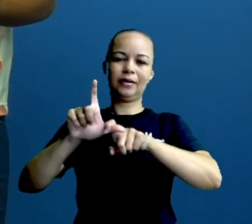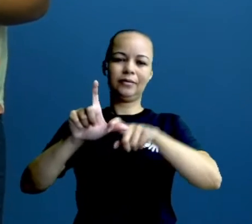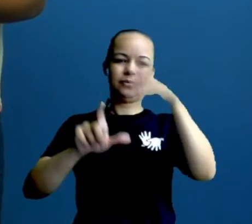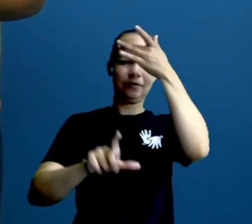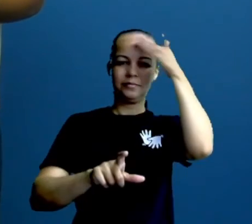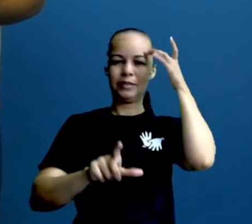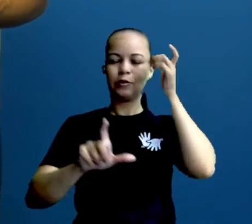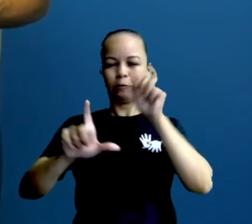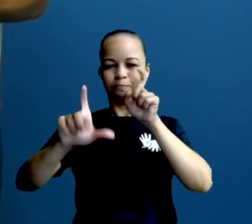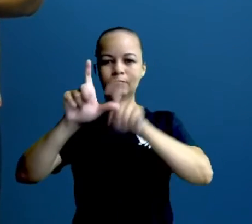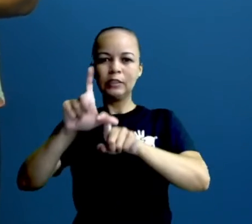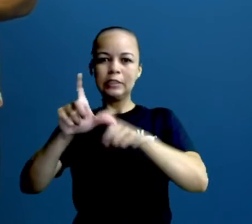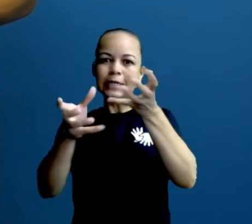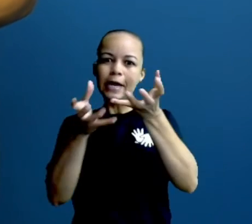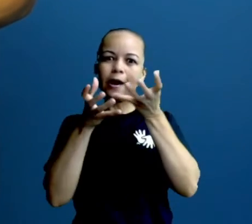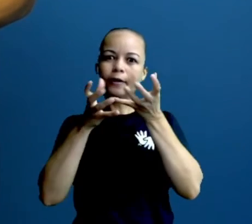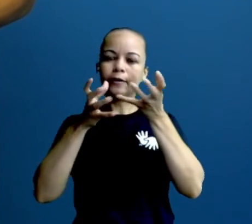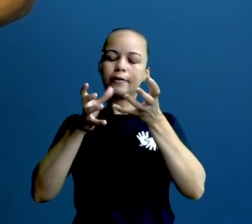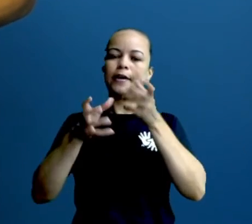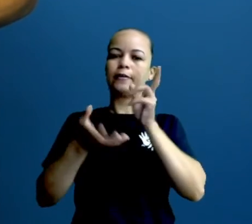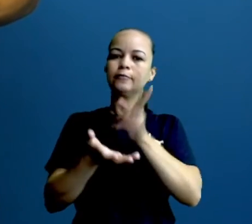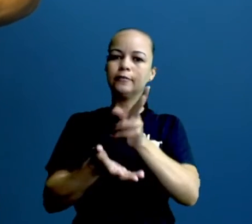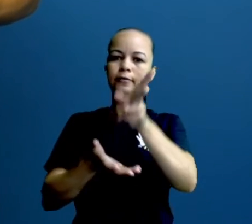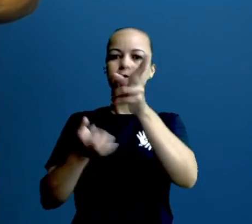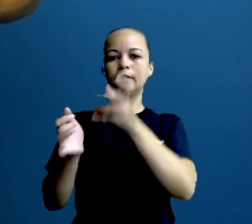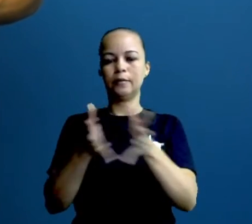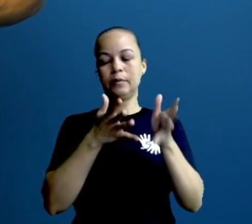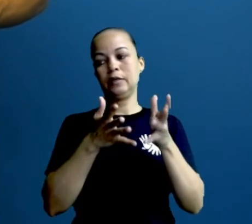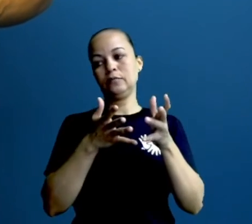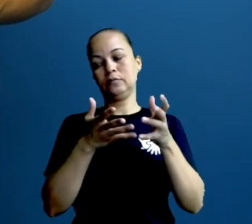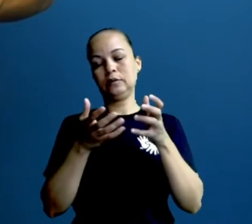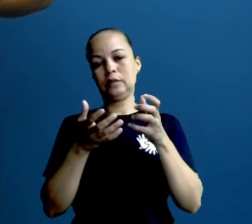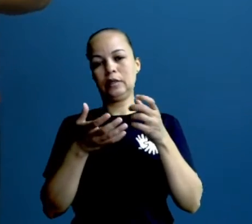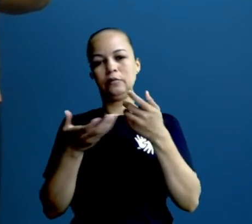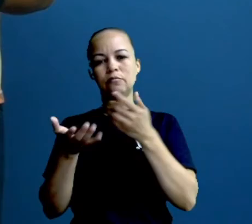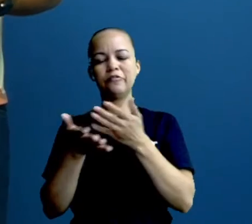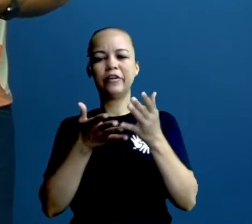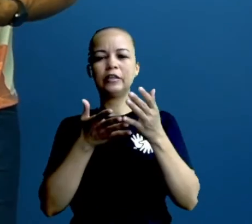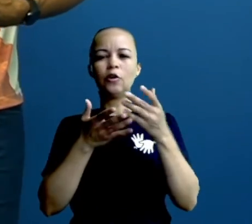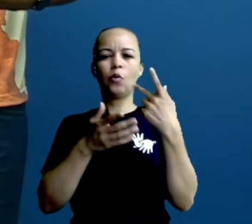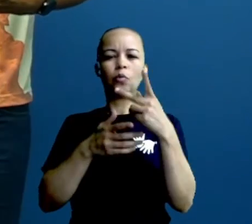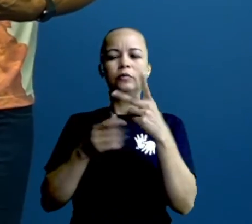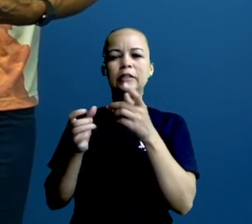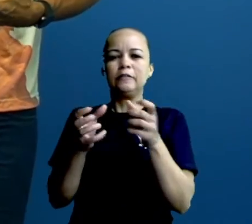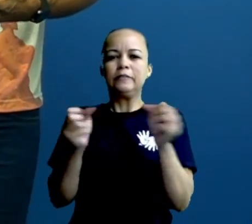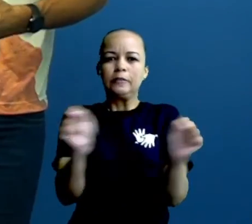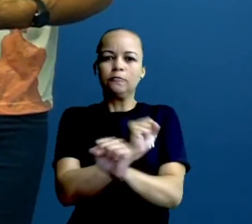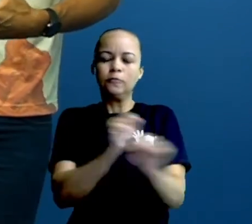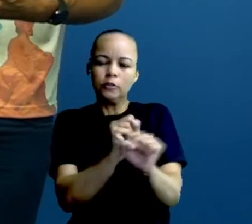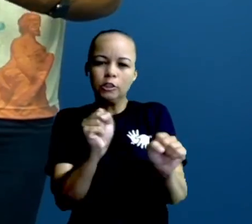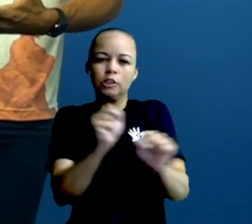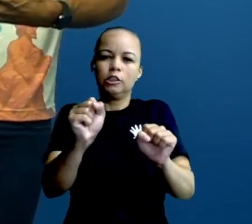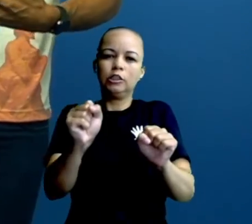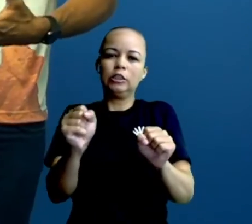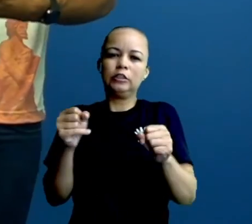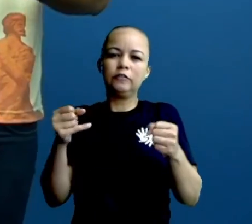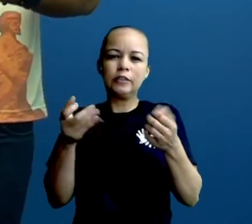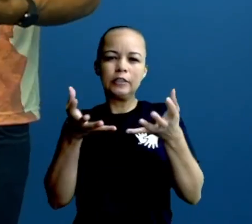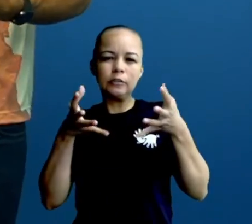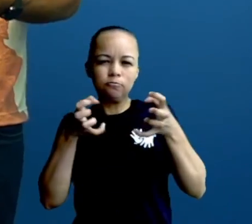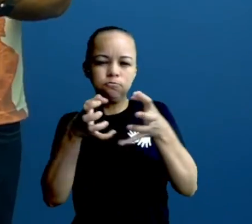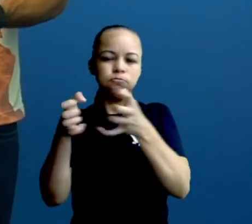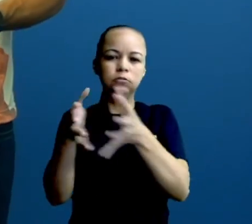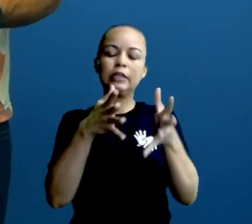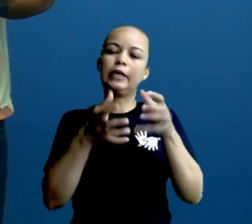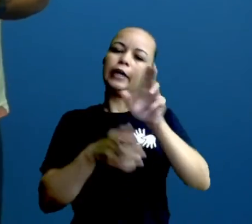seja, quando elas não têm acesso àquele tipo de droga, elas acabam ficando agressivas, querendo fazer uso